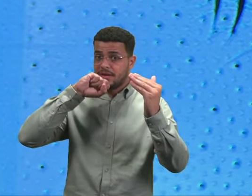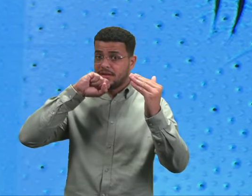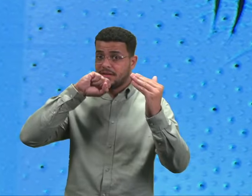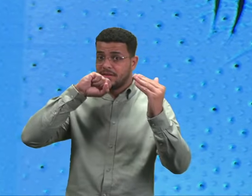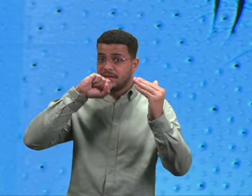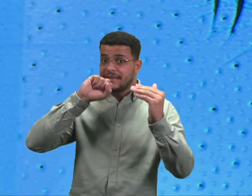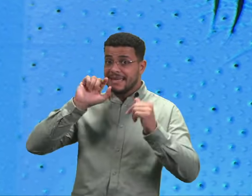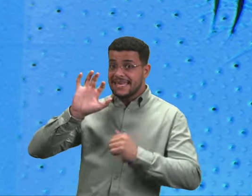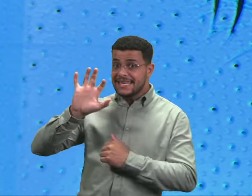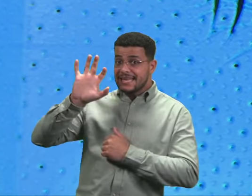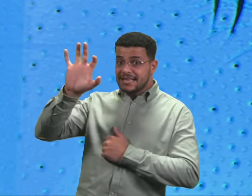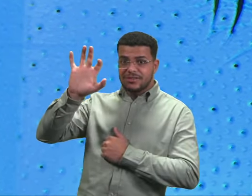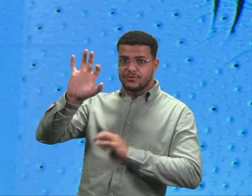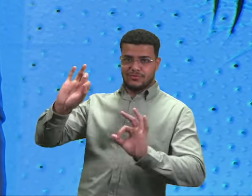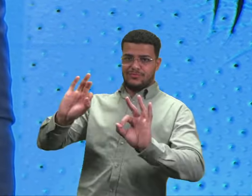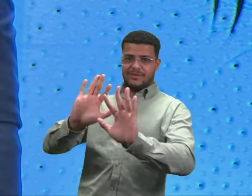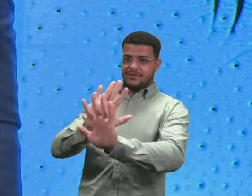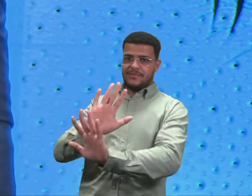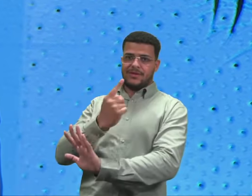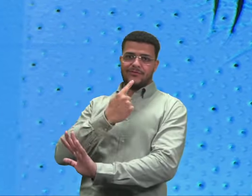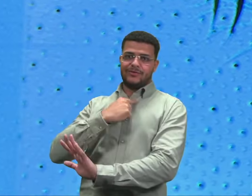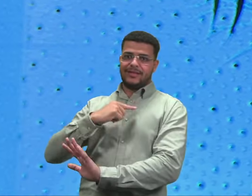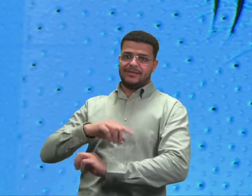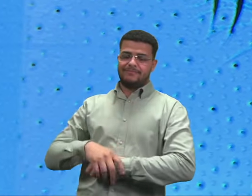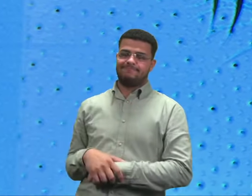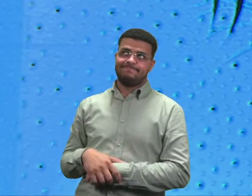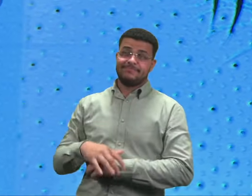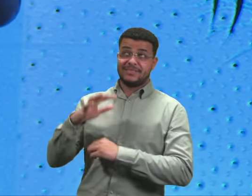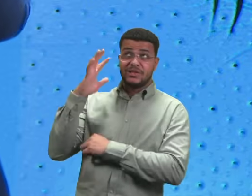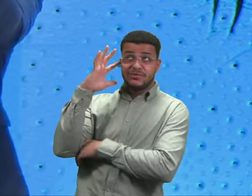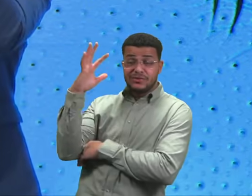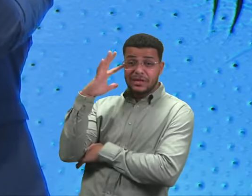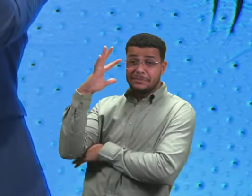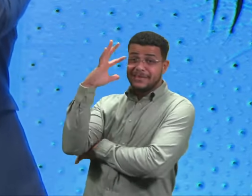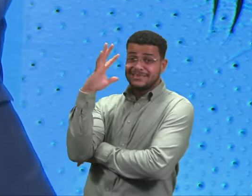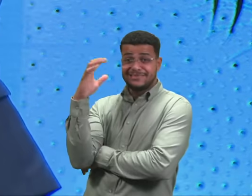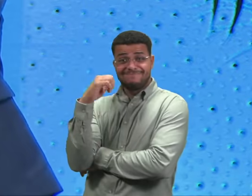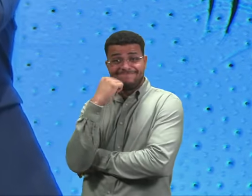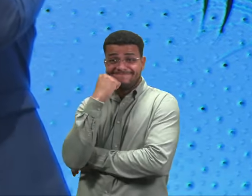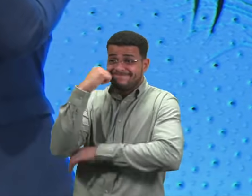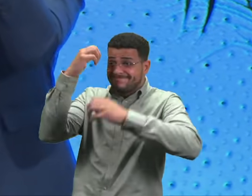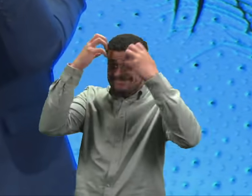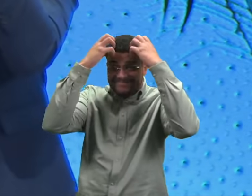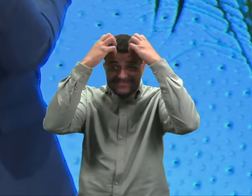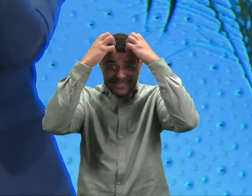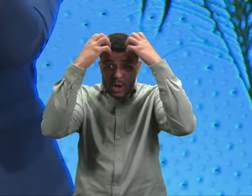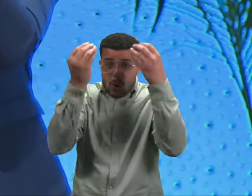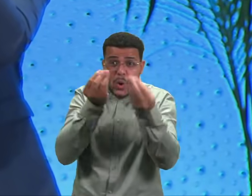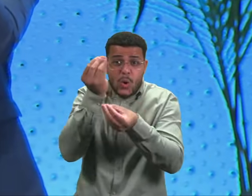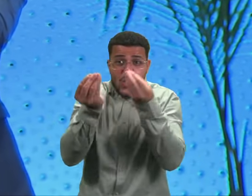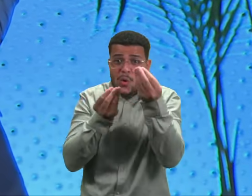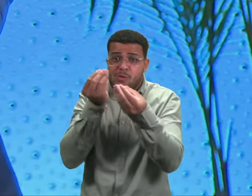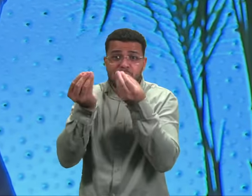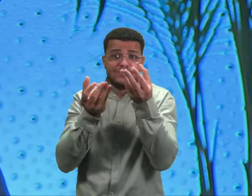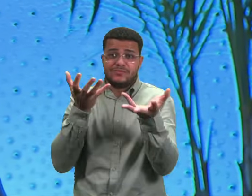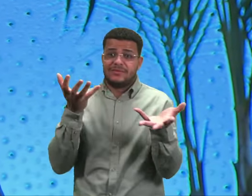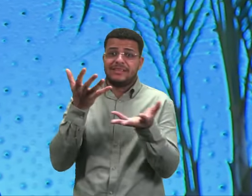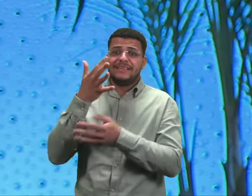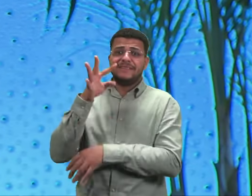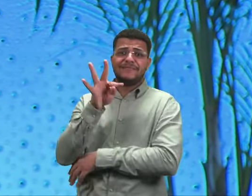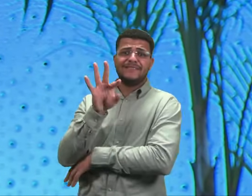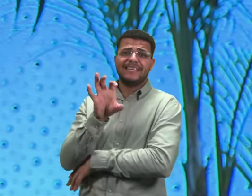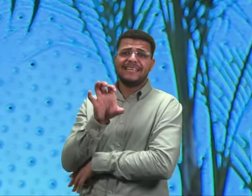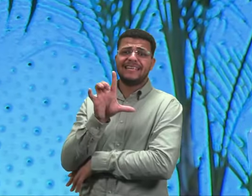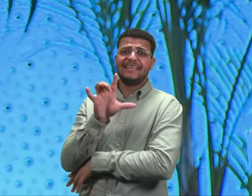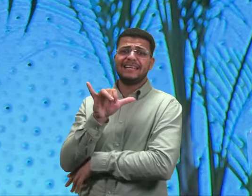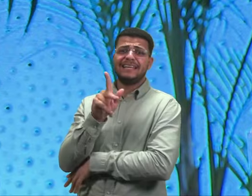nos basta. Aí eu imagino essa cena, Jesus meio que colocando a mão na cabeça assim, sendo: Filipe,